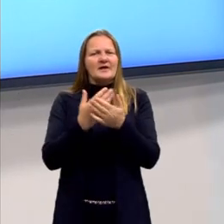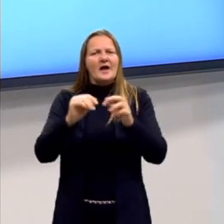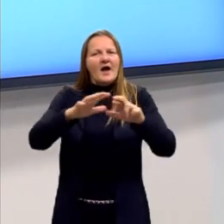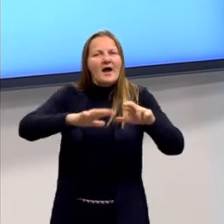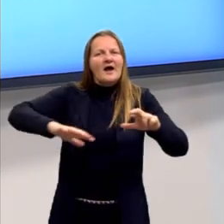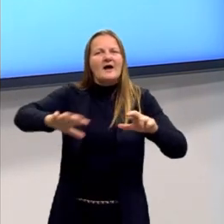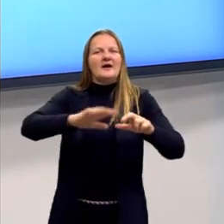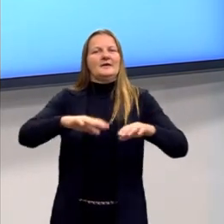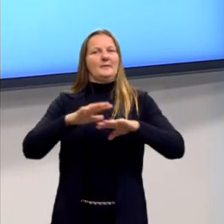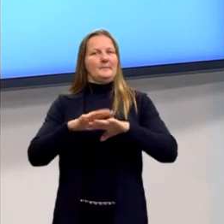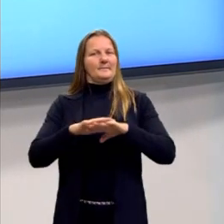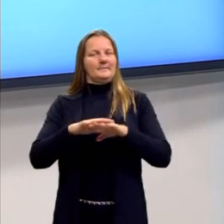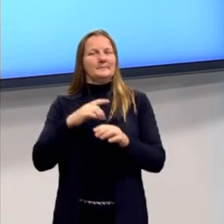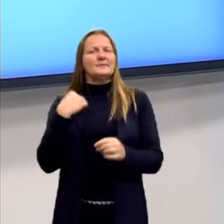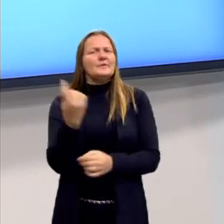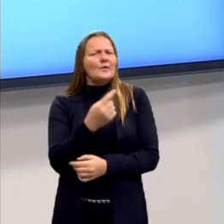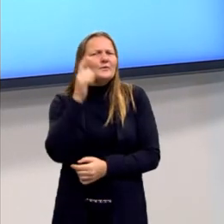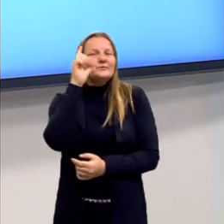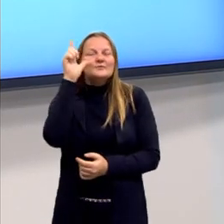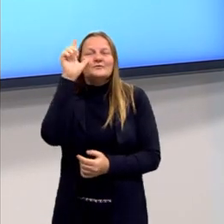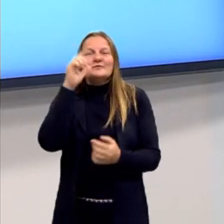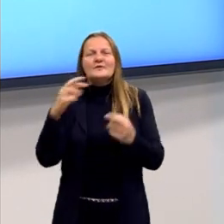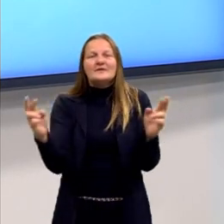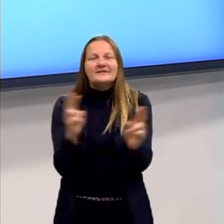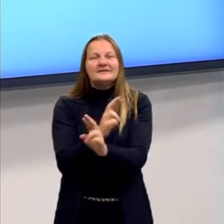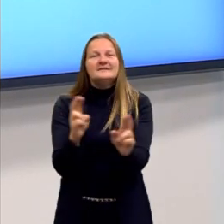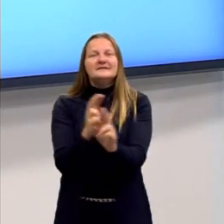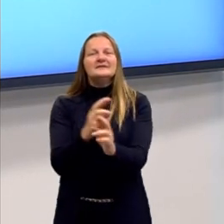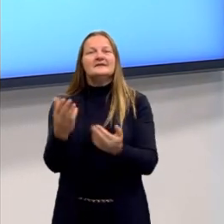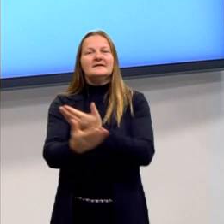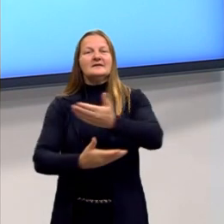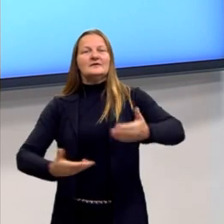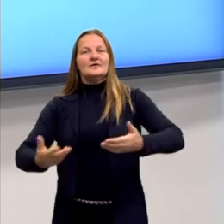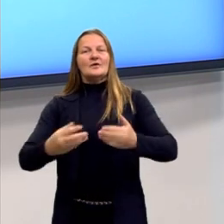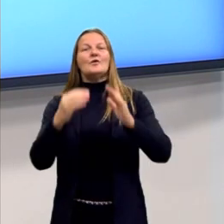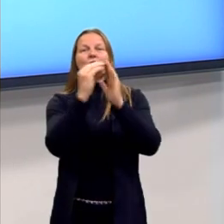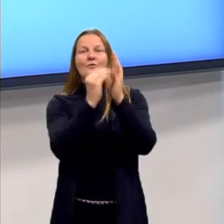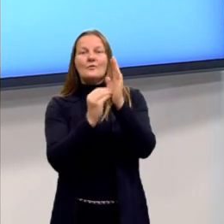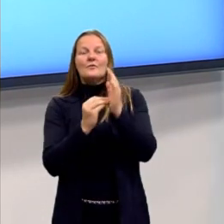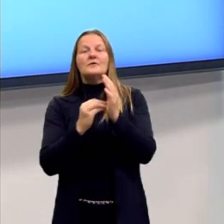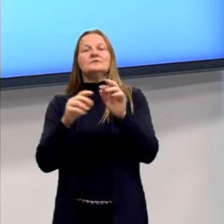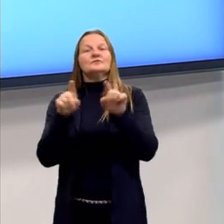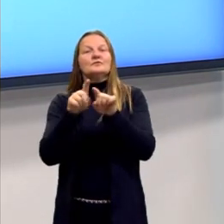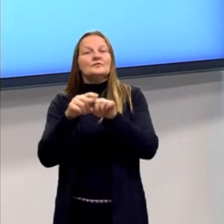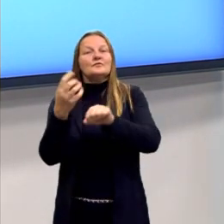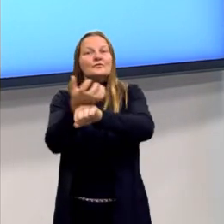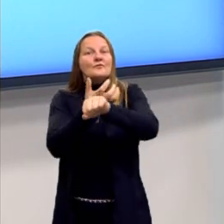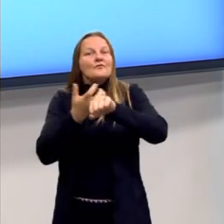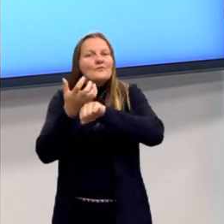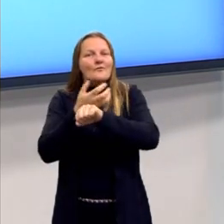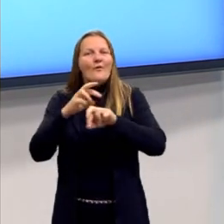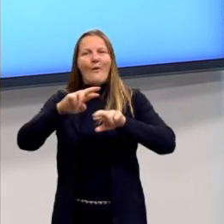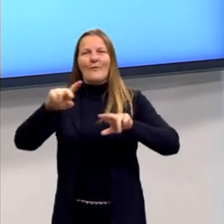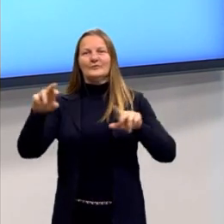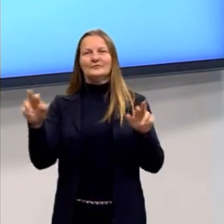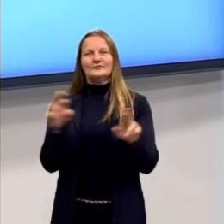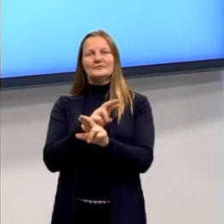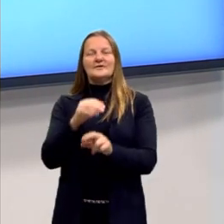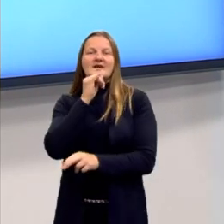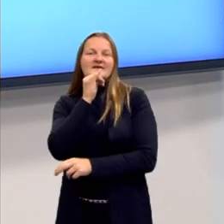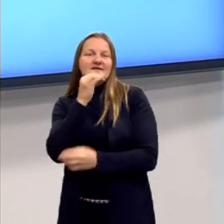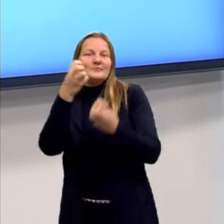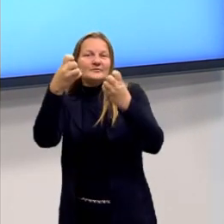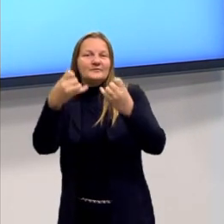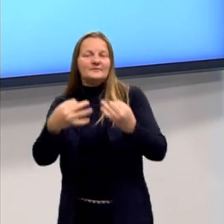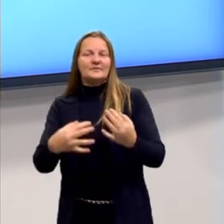área da matemática nós conseguimos relacionar até com outros componentes curriculares né como por